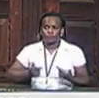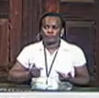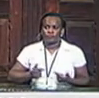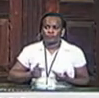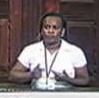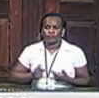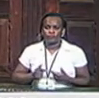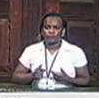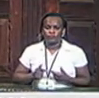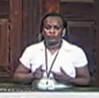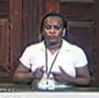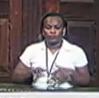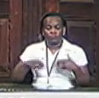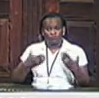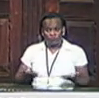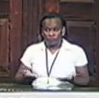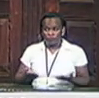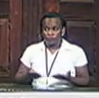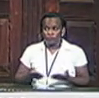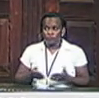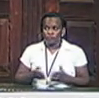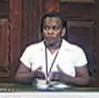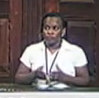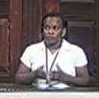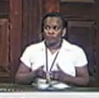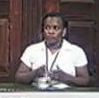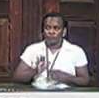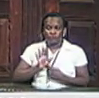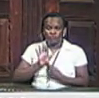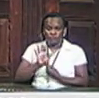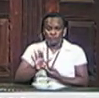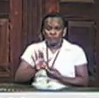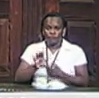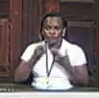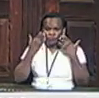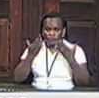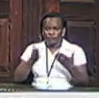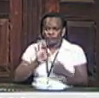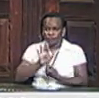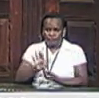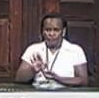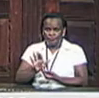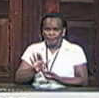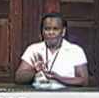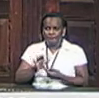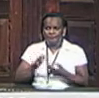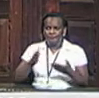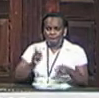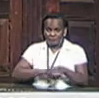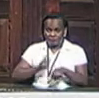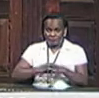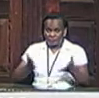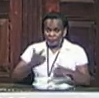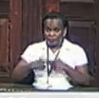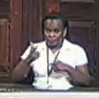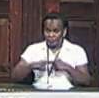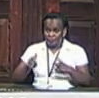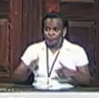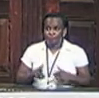e que permita ao Estado nesse momento de